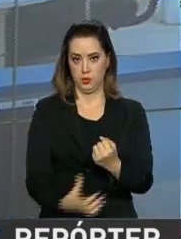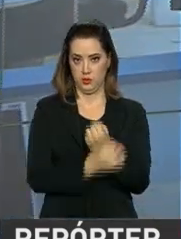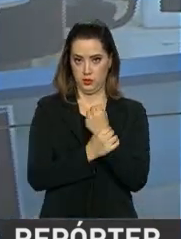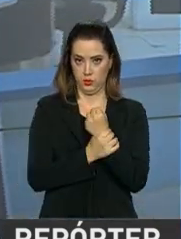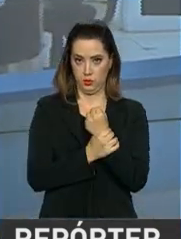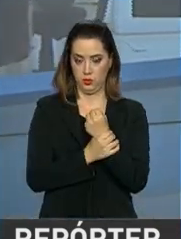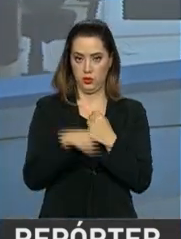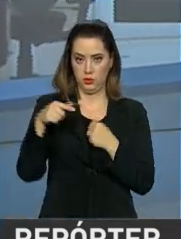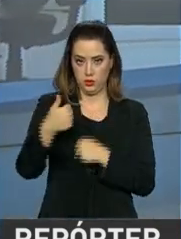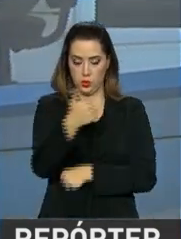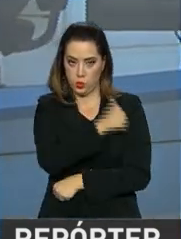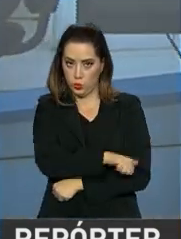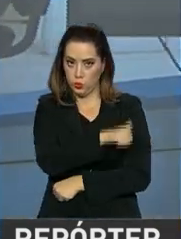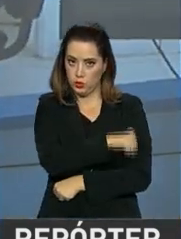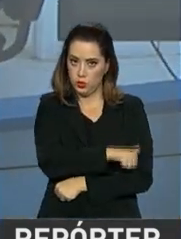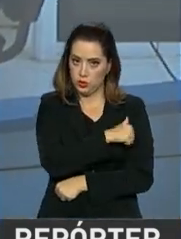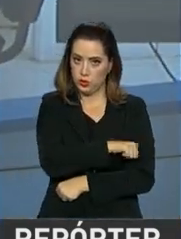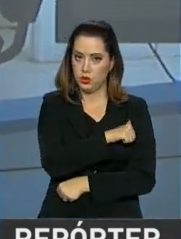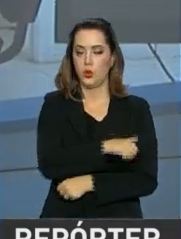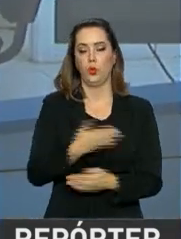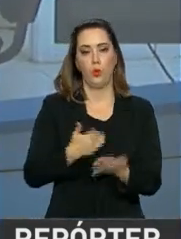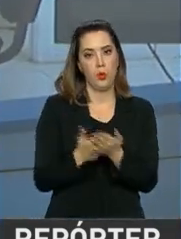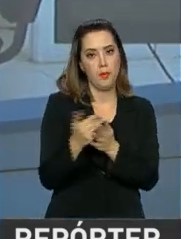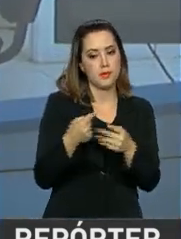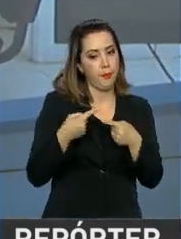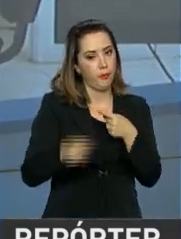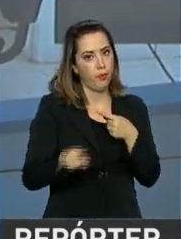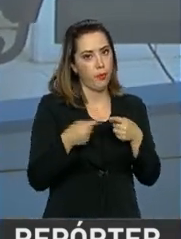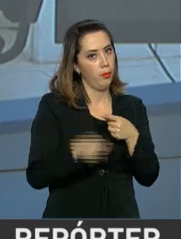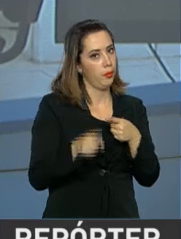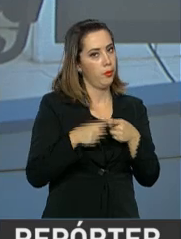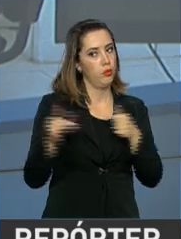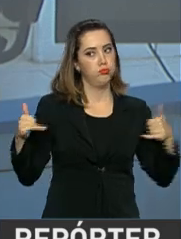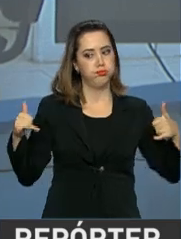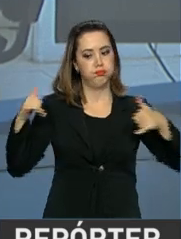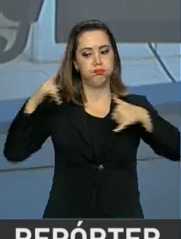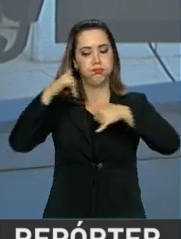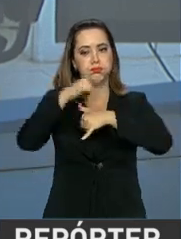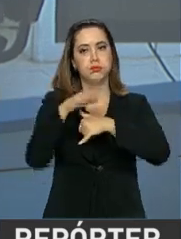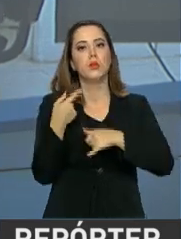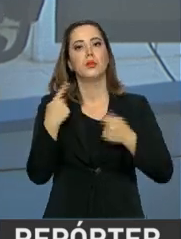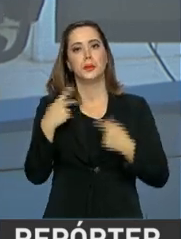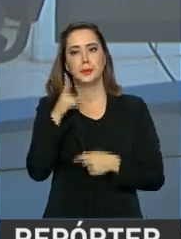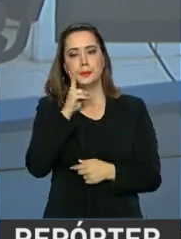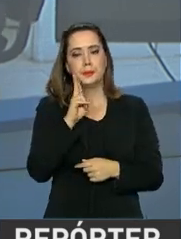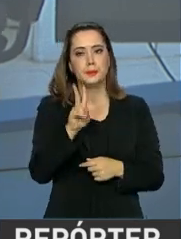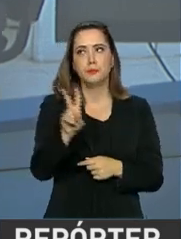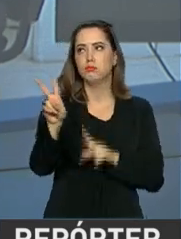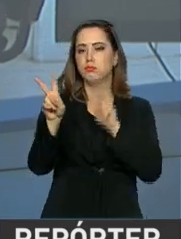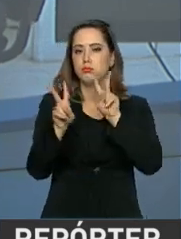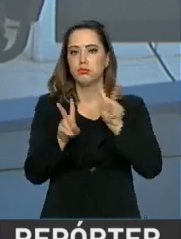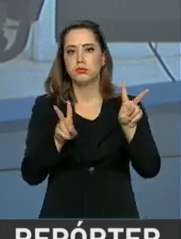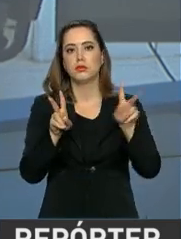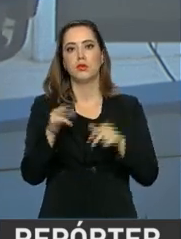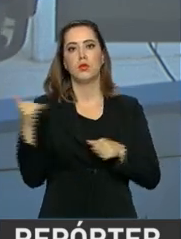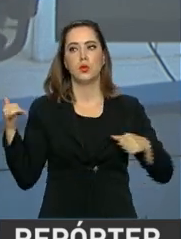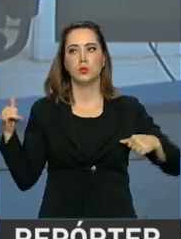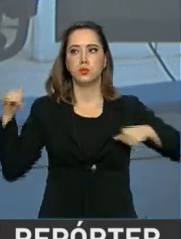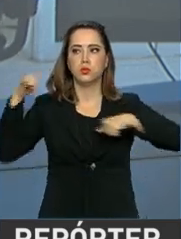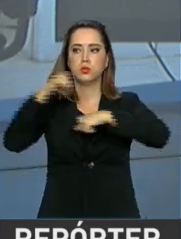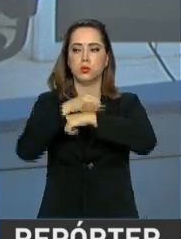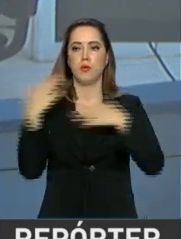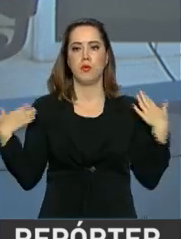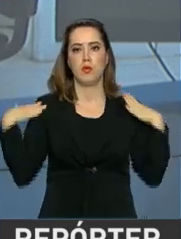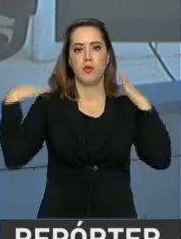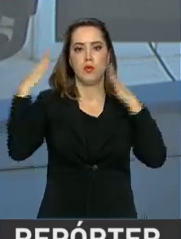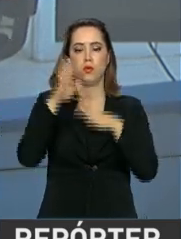Janeiro começam no dia 24 deste mês. E as aeronaves da Força Aérea Brasileira estão prontas para interceptar qualquer veículo aéreo